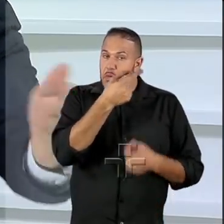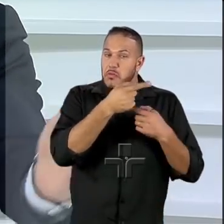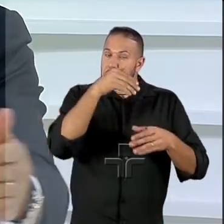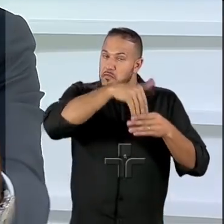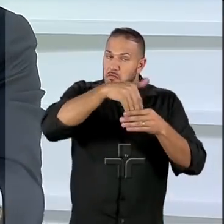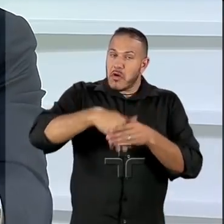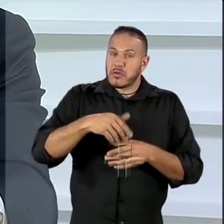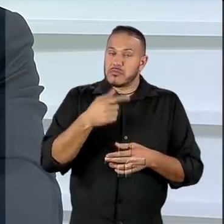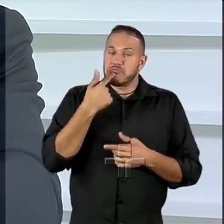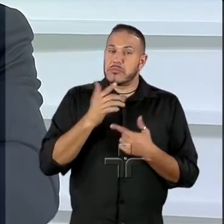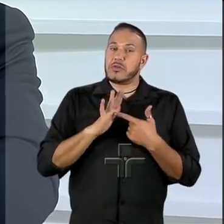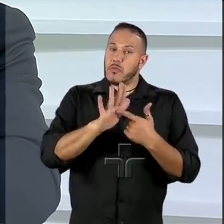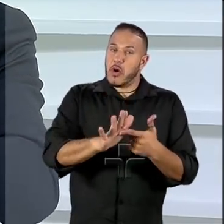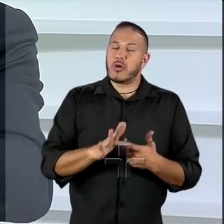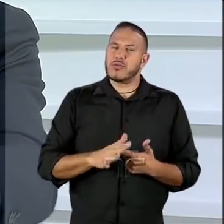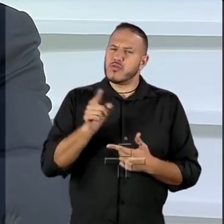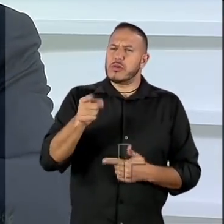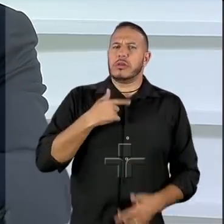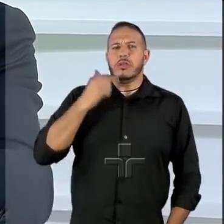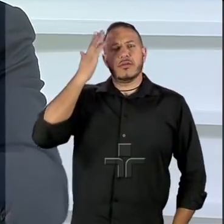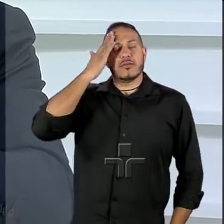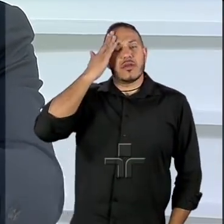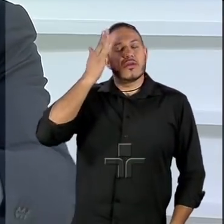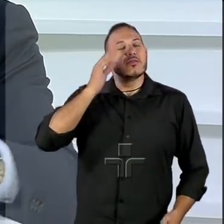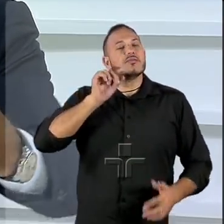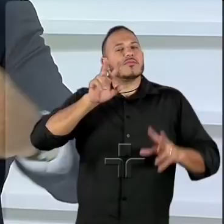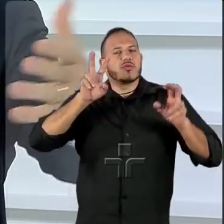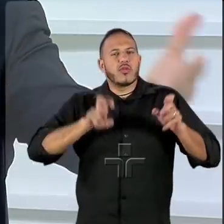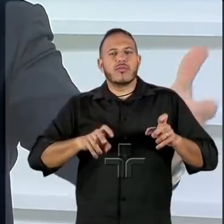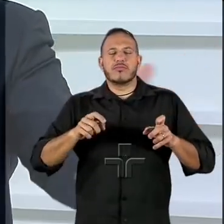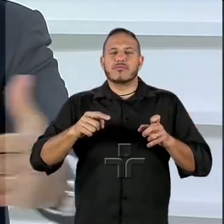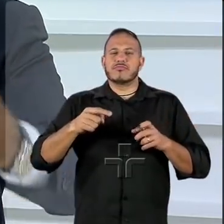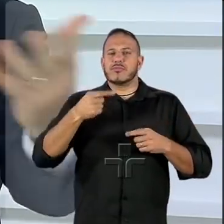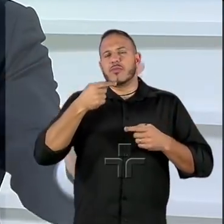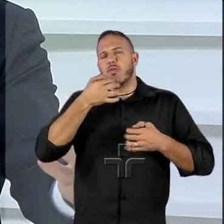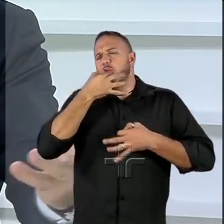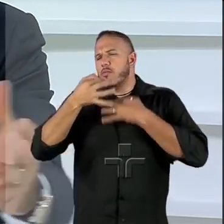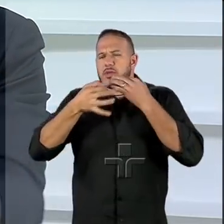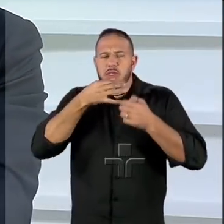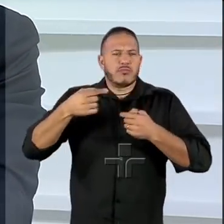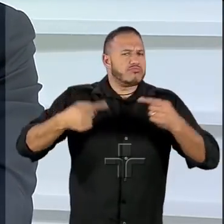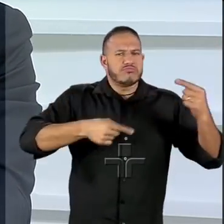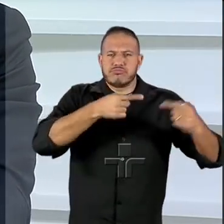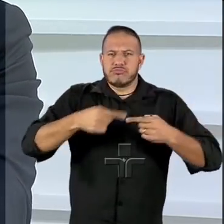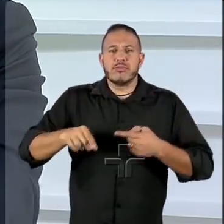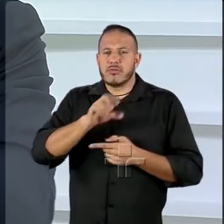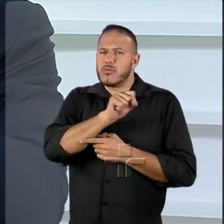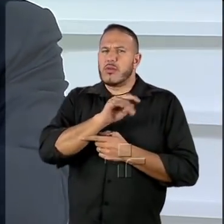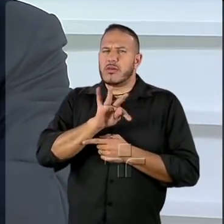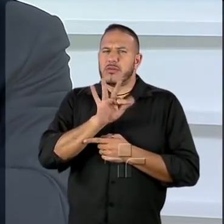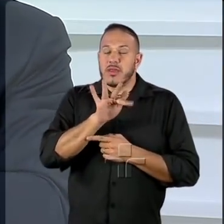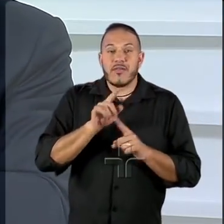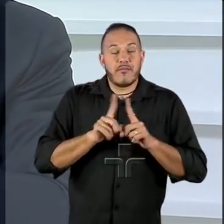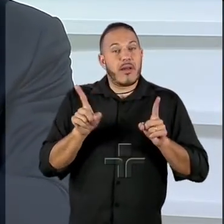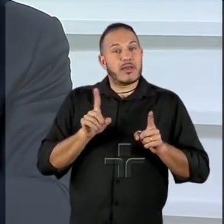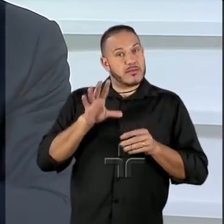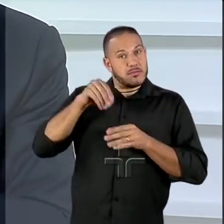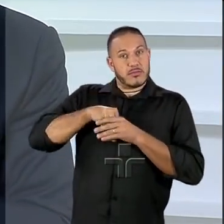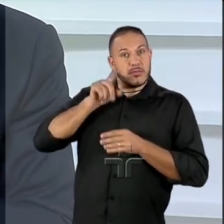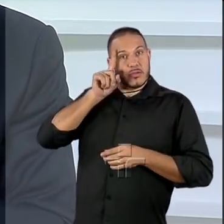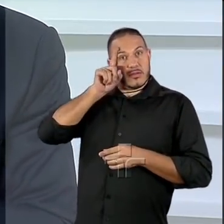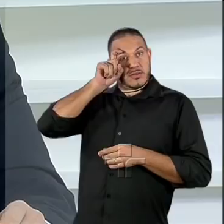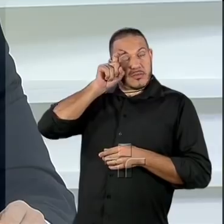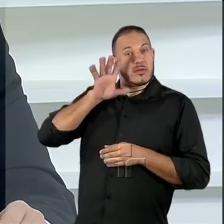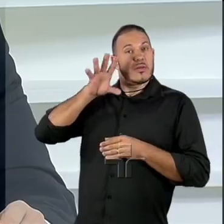manifesta sobre o que ele entende sobre divergências com o próprio Supremo Tribunal Federal. Mas ele está no